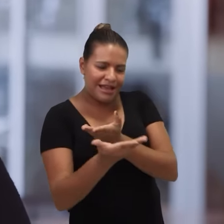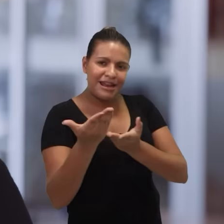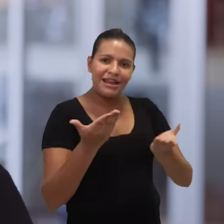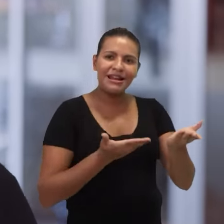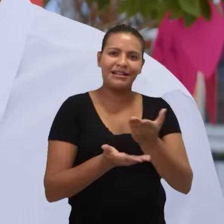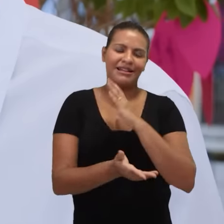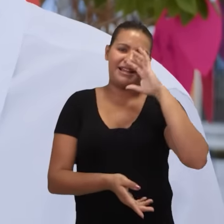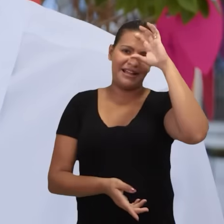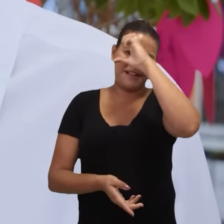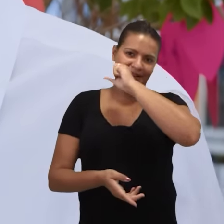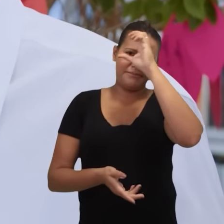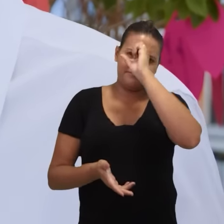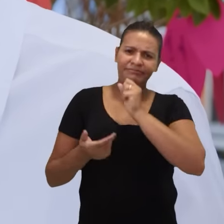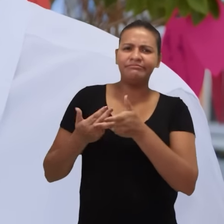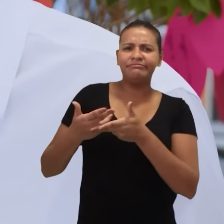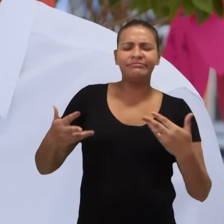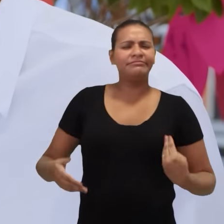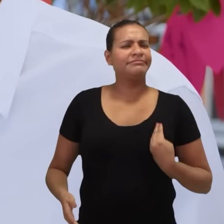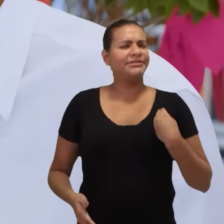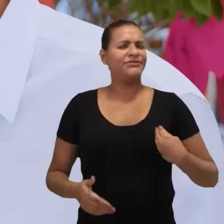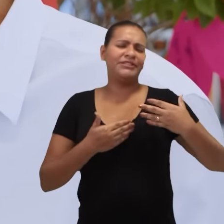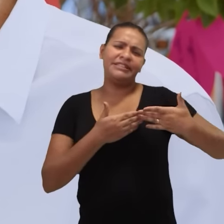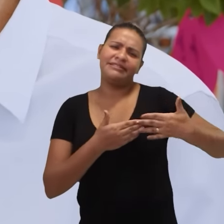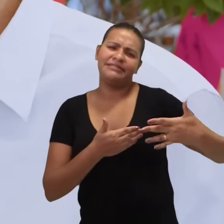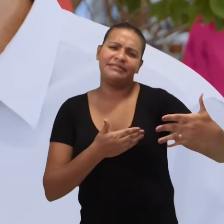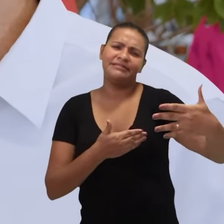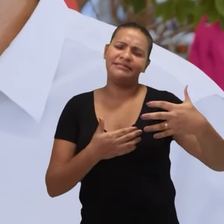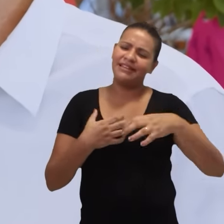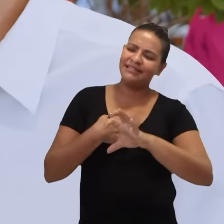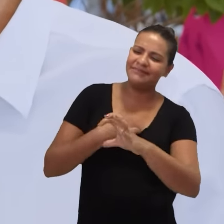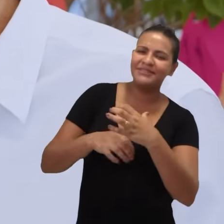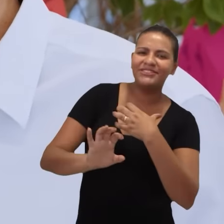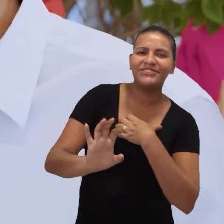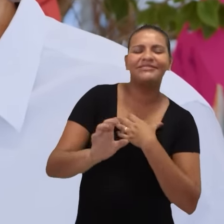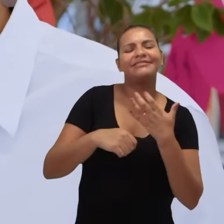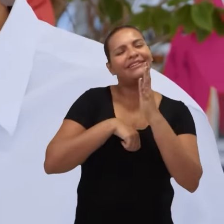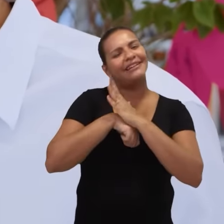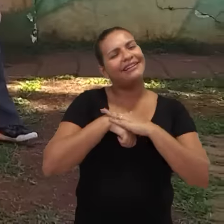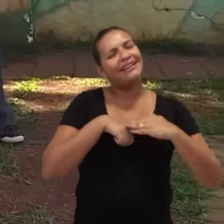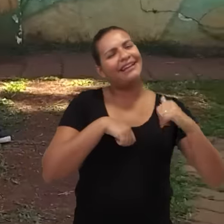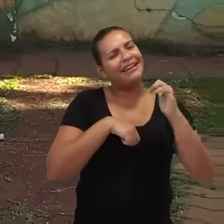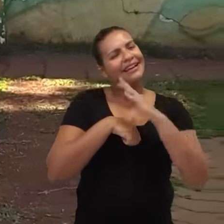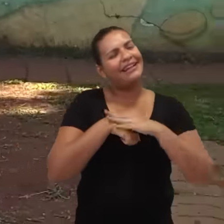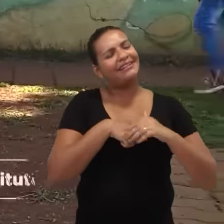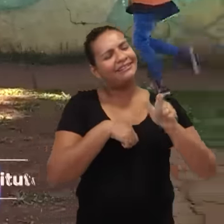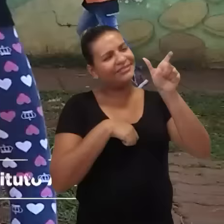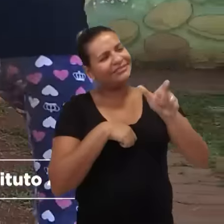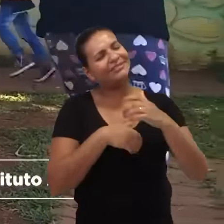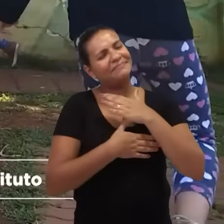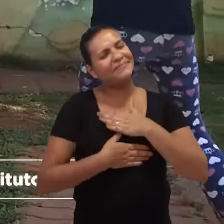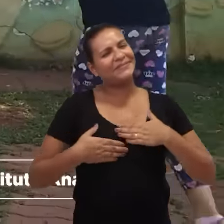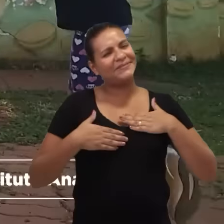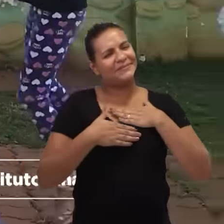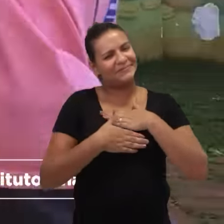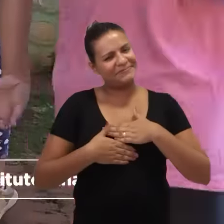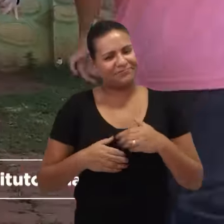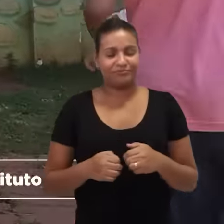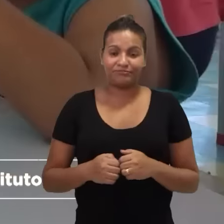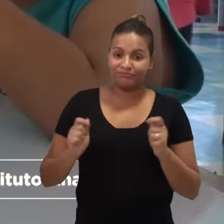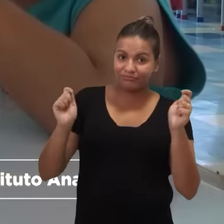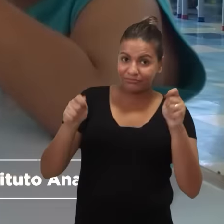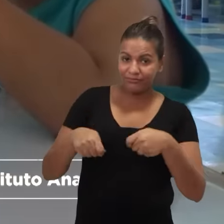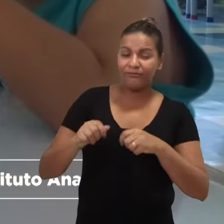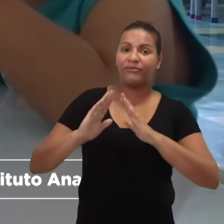aprende coisas que a gente pode levar para o resto da vida. Empatia, carinho, apreço pelo outro. Garantir o acesso à creche é uma das